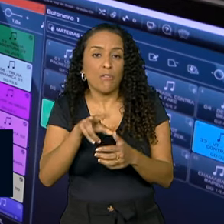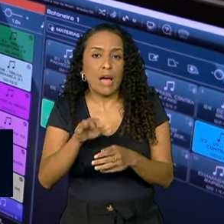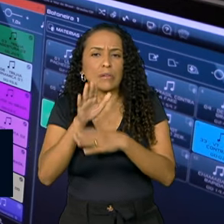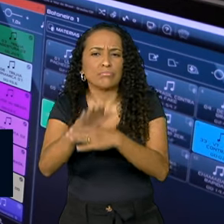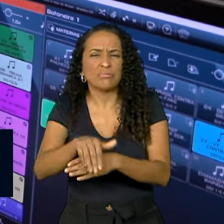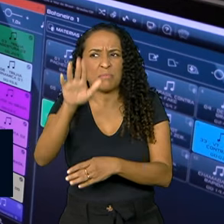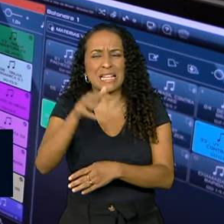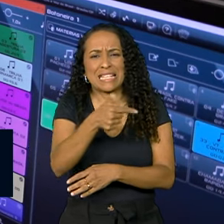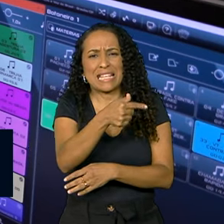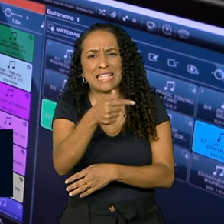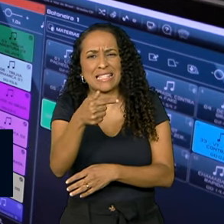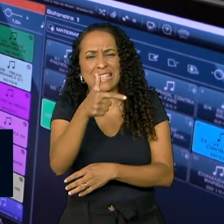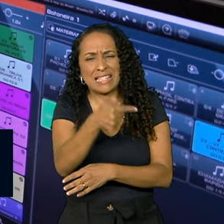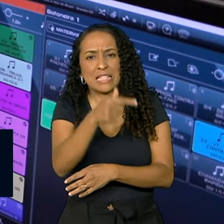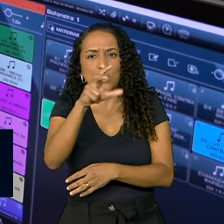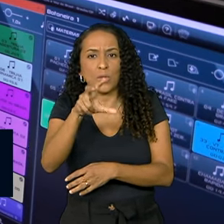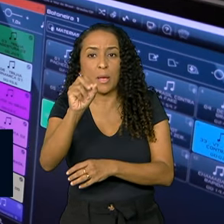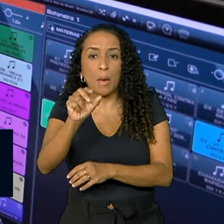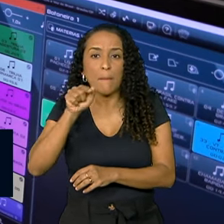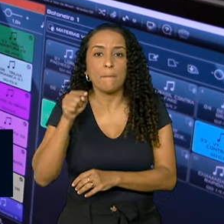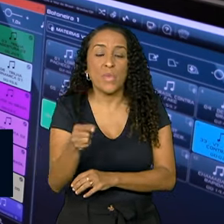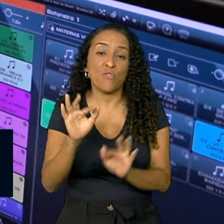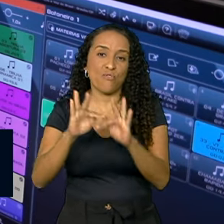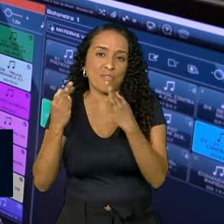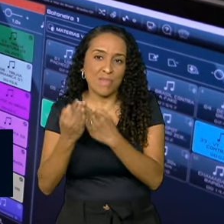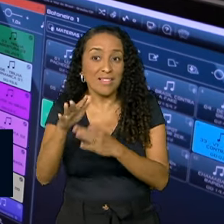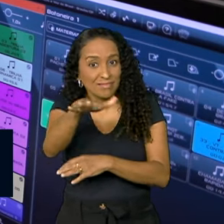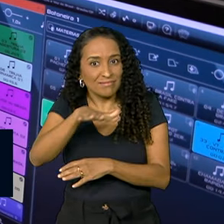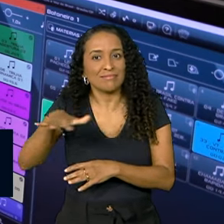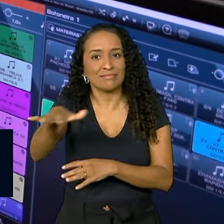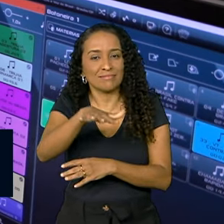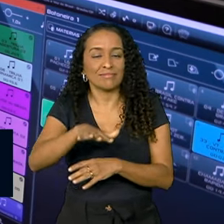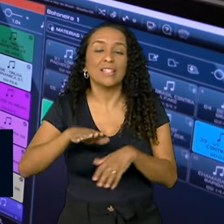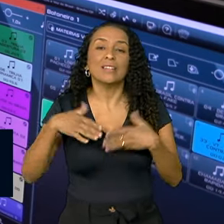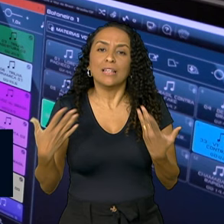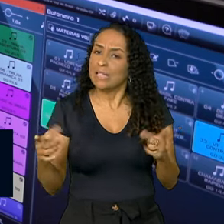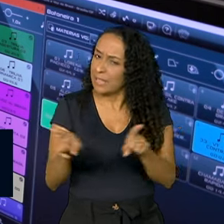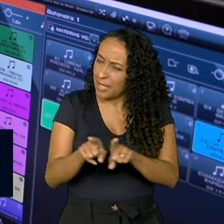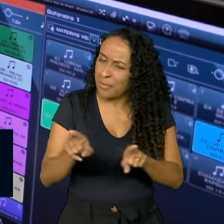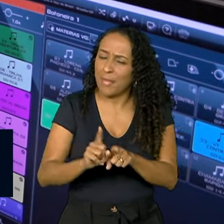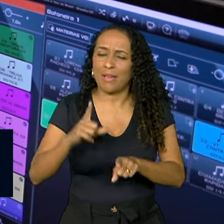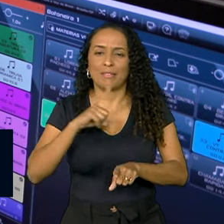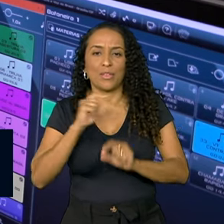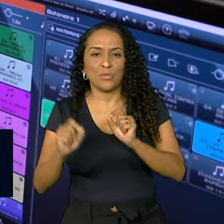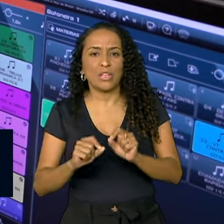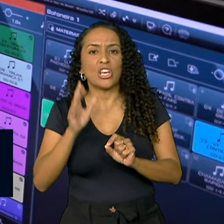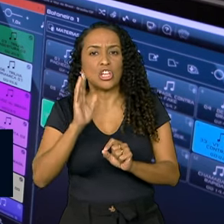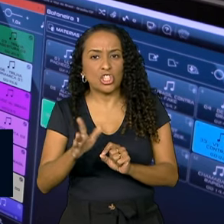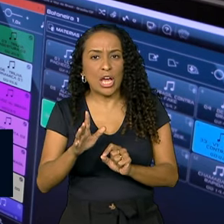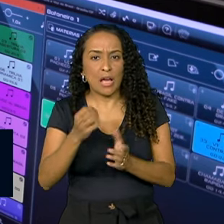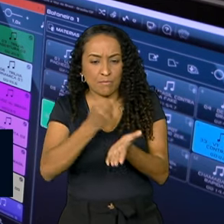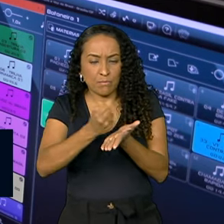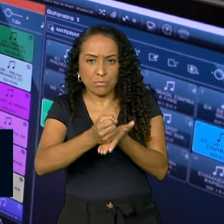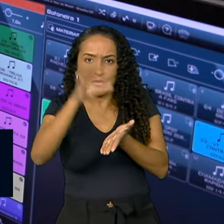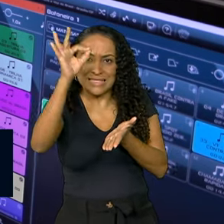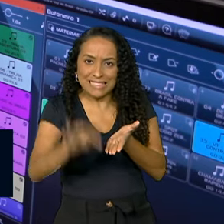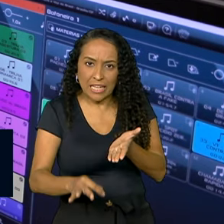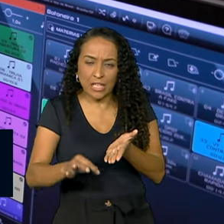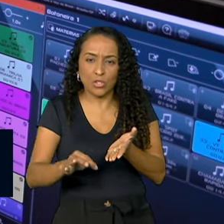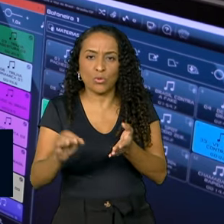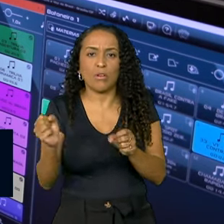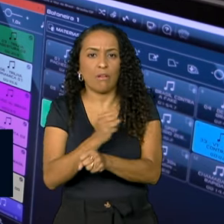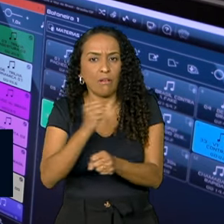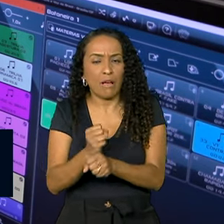700.000 750.000 famílias para dessa região E além disso a gente tem já com ordem de serviço que foi dada esse